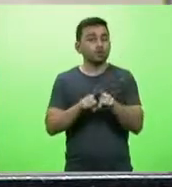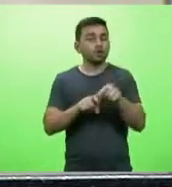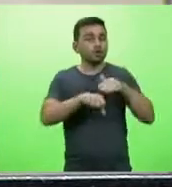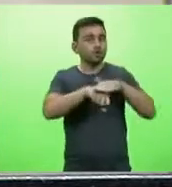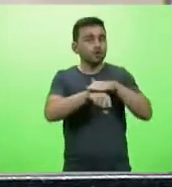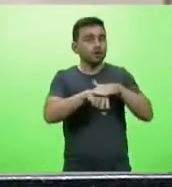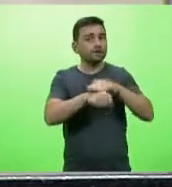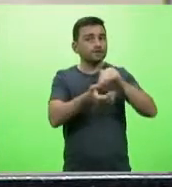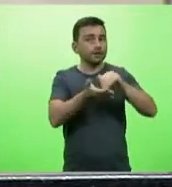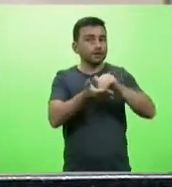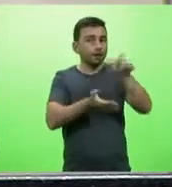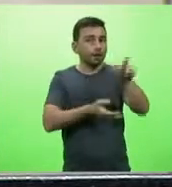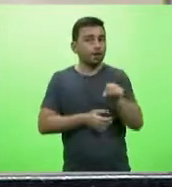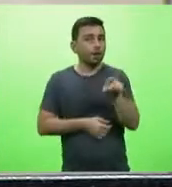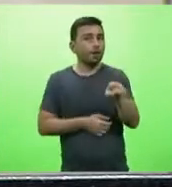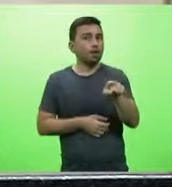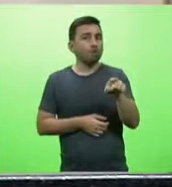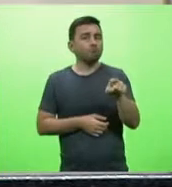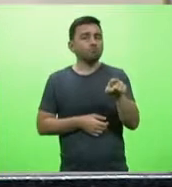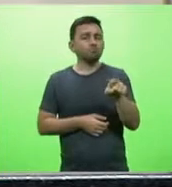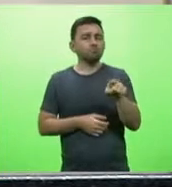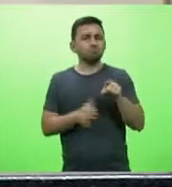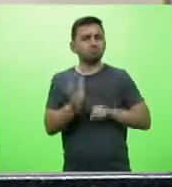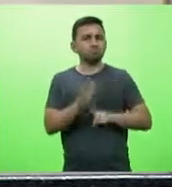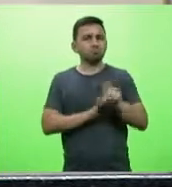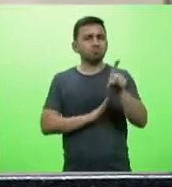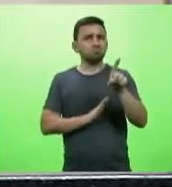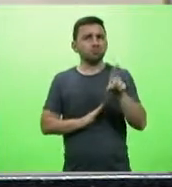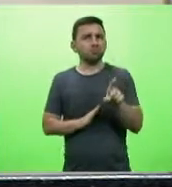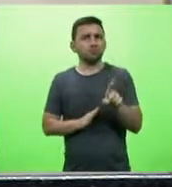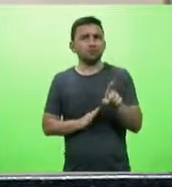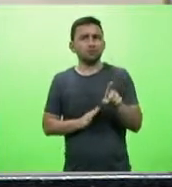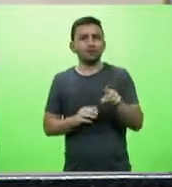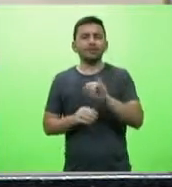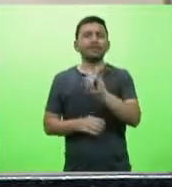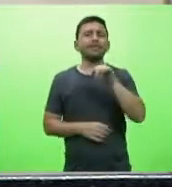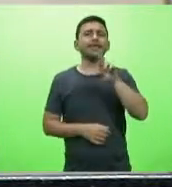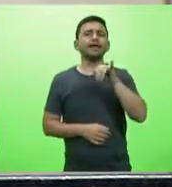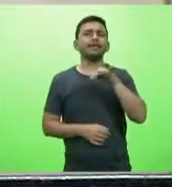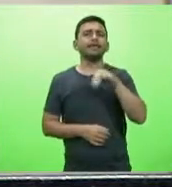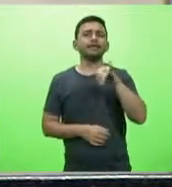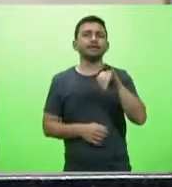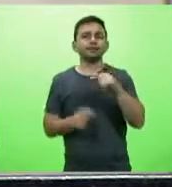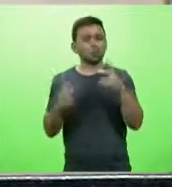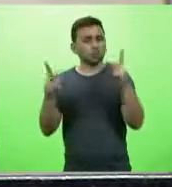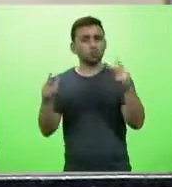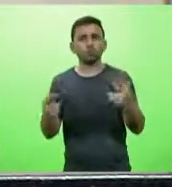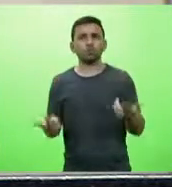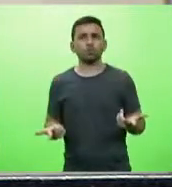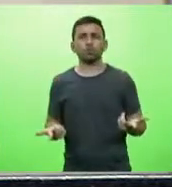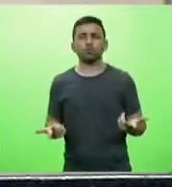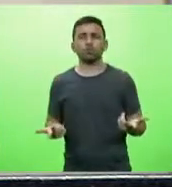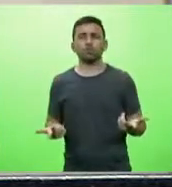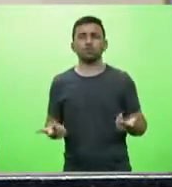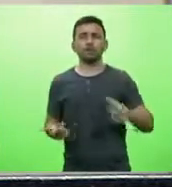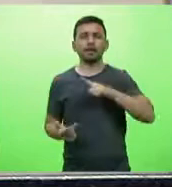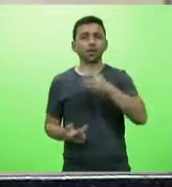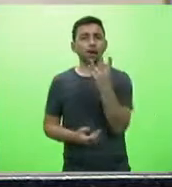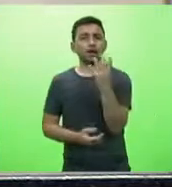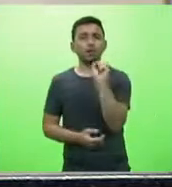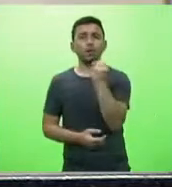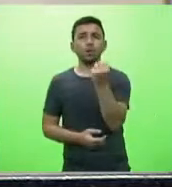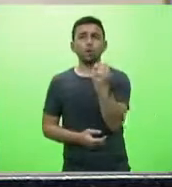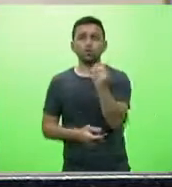tivemos com o secretário, foi questionado a questão lá, por exemplo, Irani tem a mesma situação. O município de Irani está com 48